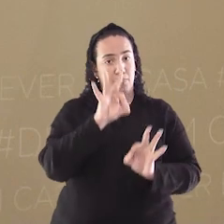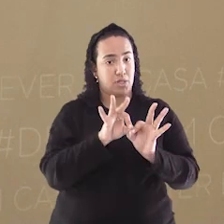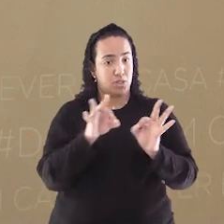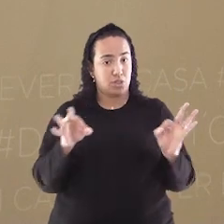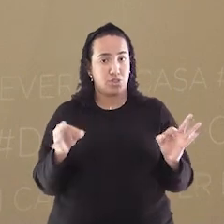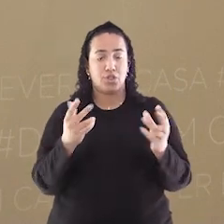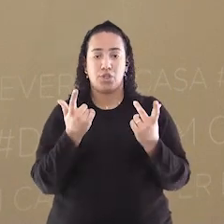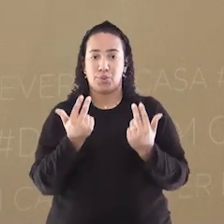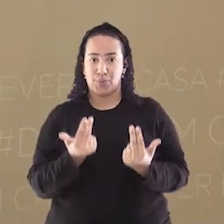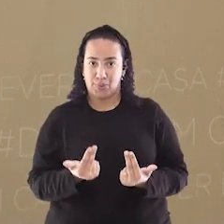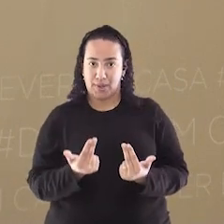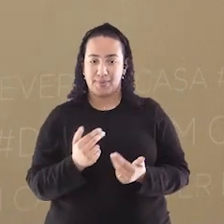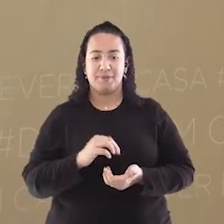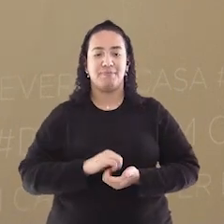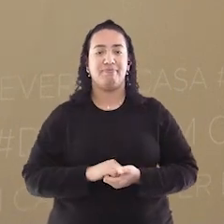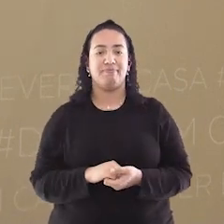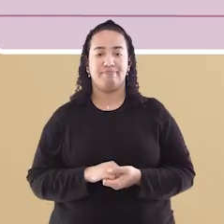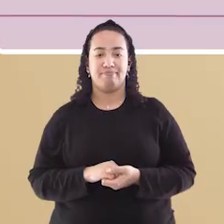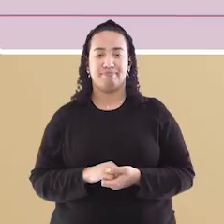conforme você está vendo aqui.